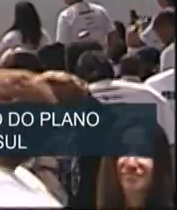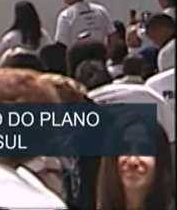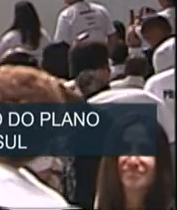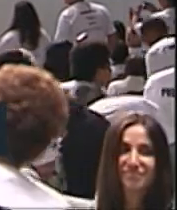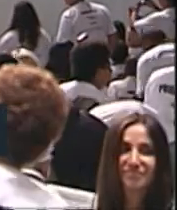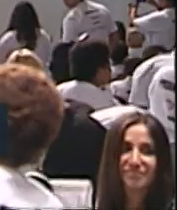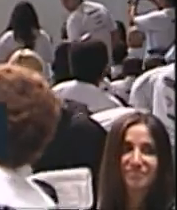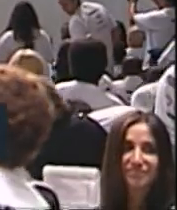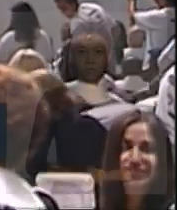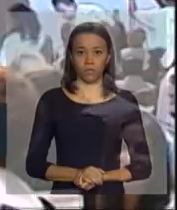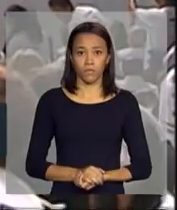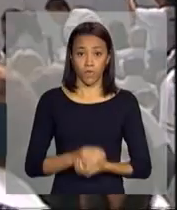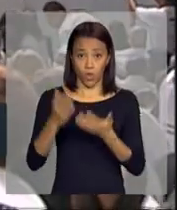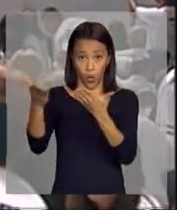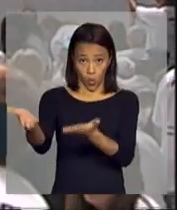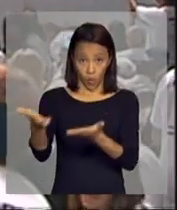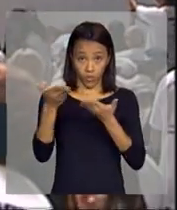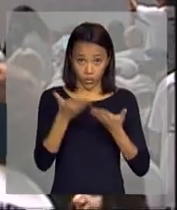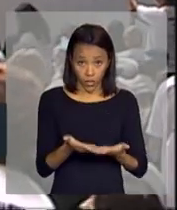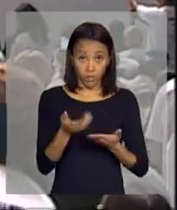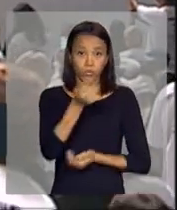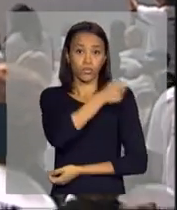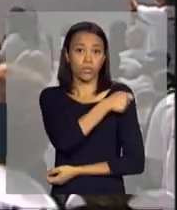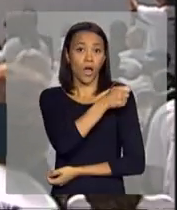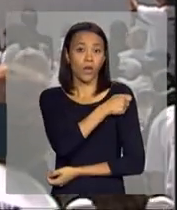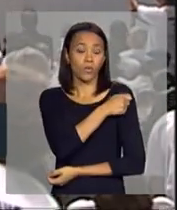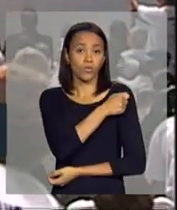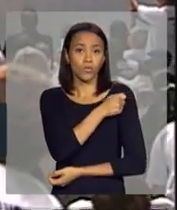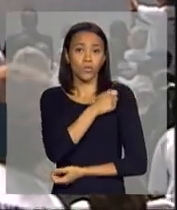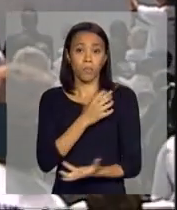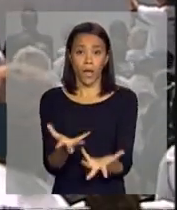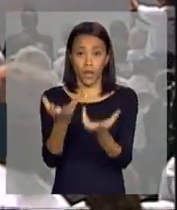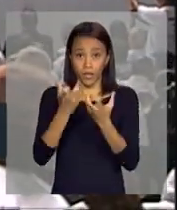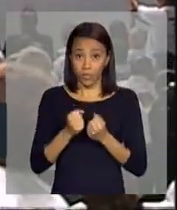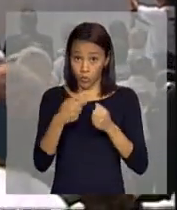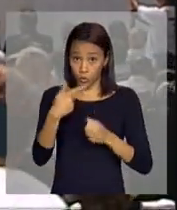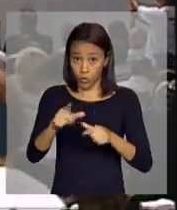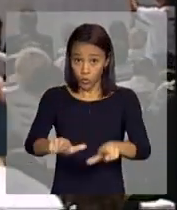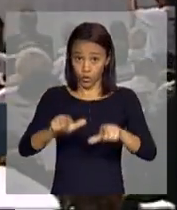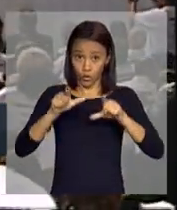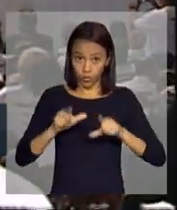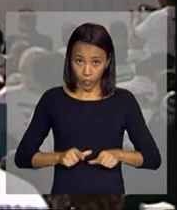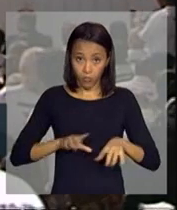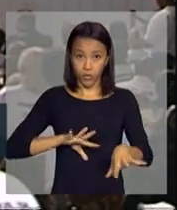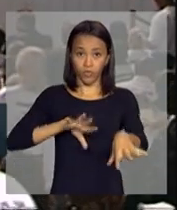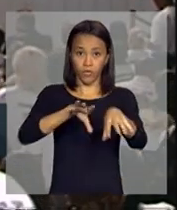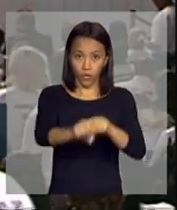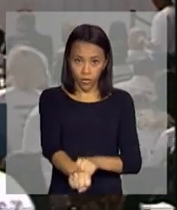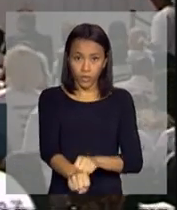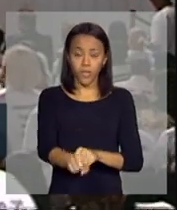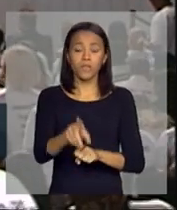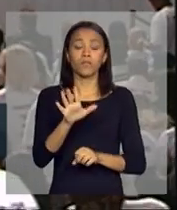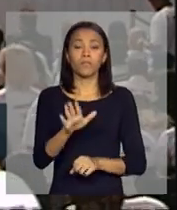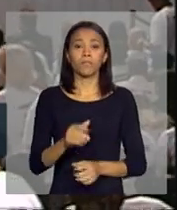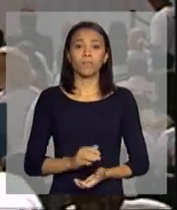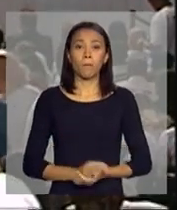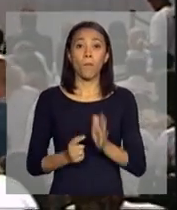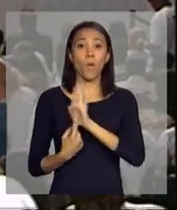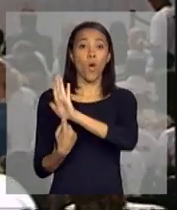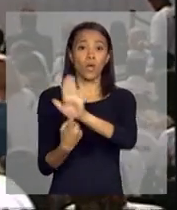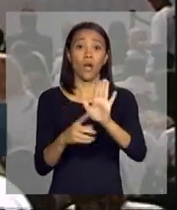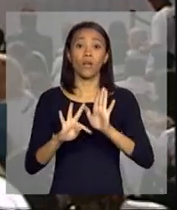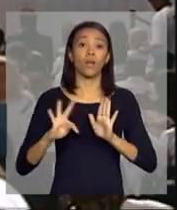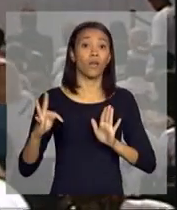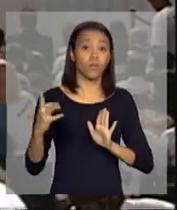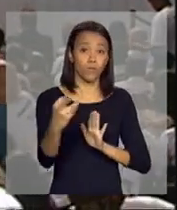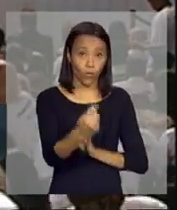Convidamos agora os seguintes alunos para receberem seus diplomas de formatura, ato que se estende simbolicamente a todos